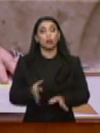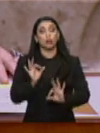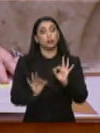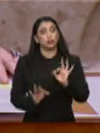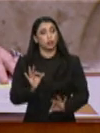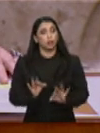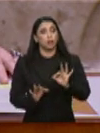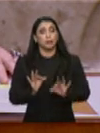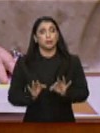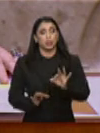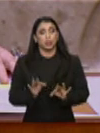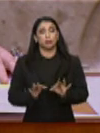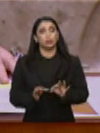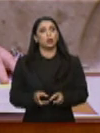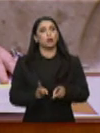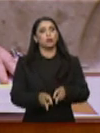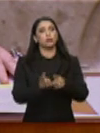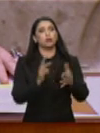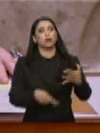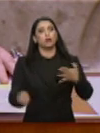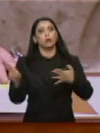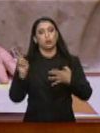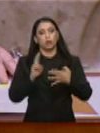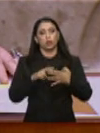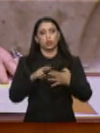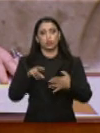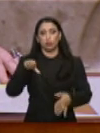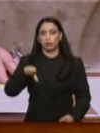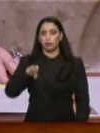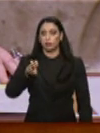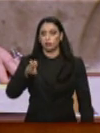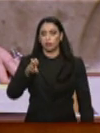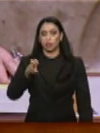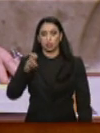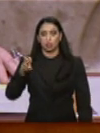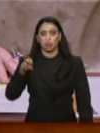para continuidade o recurso extraordinário